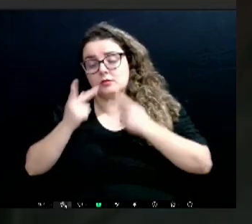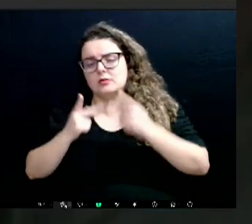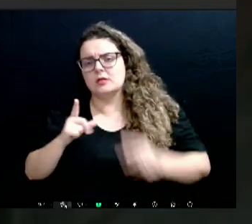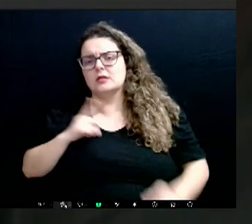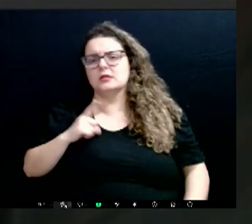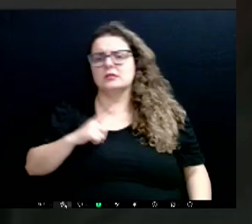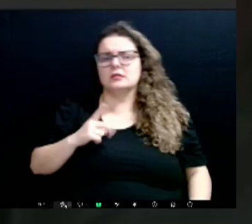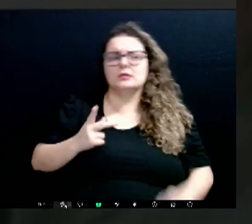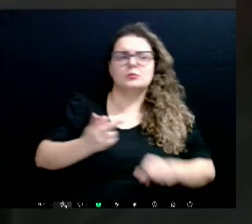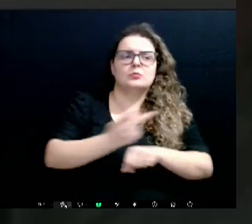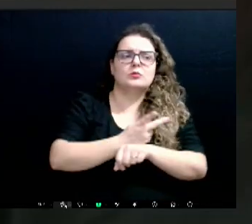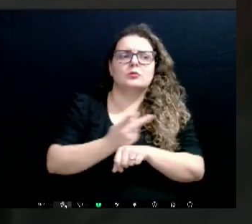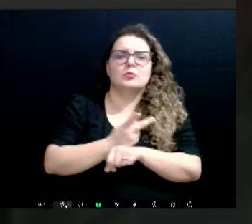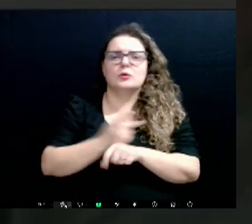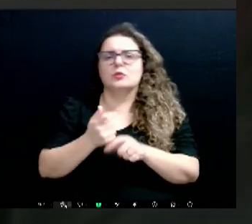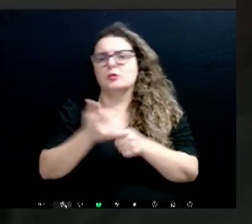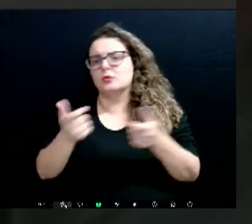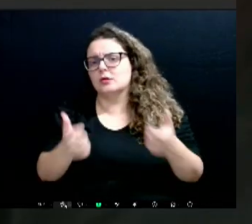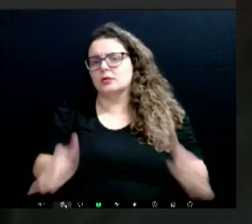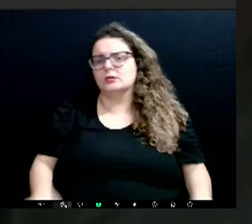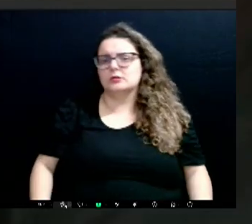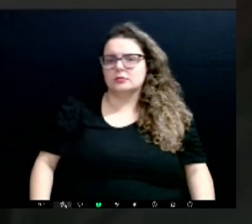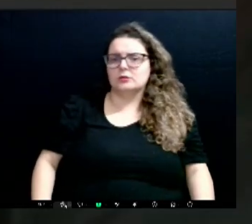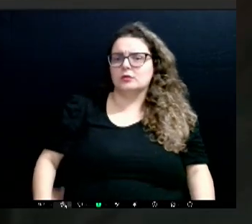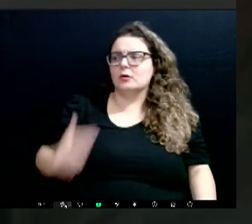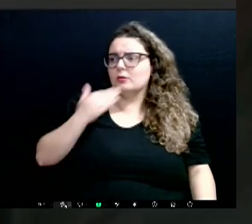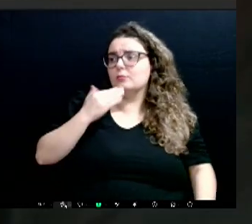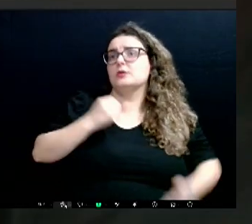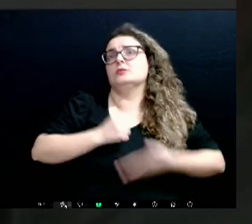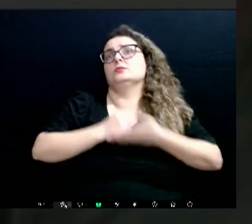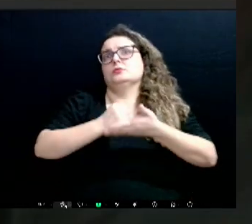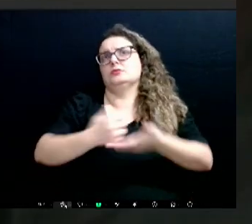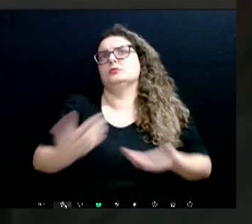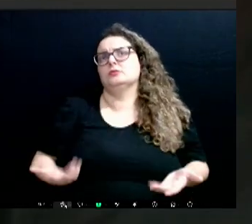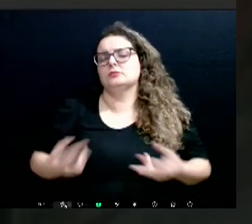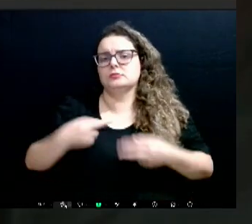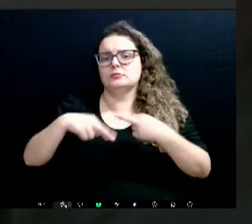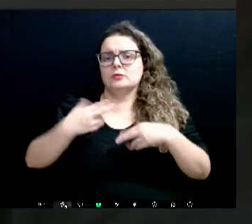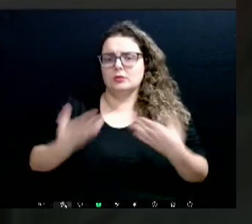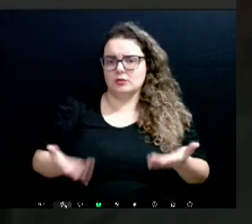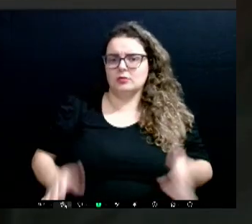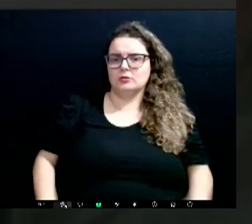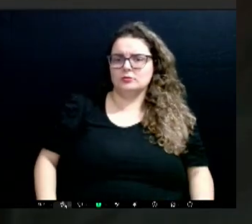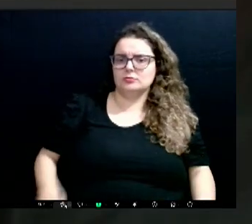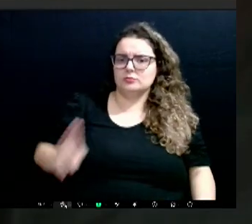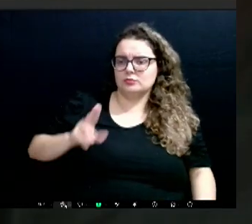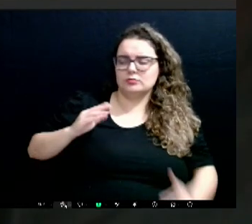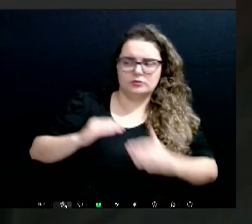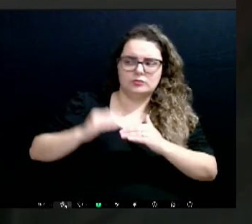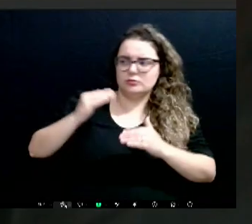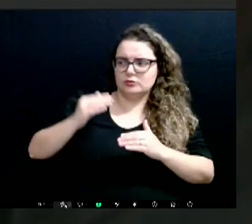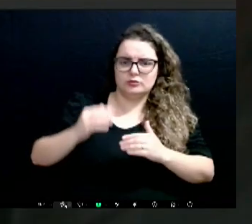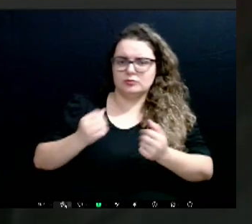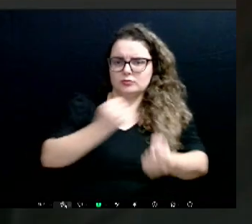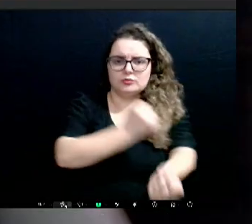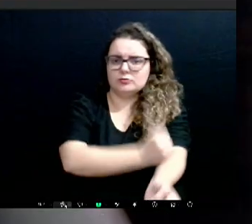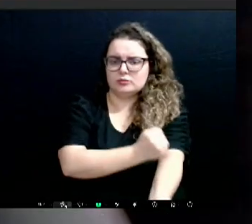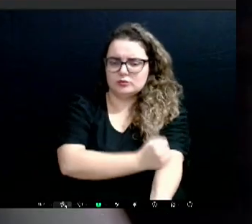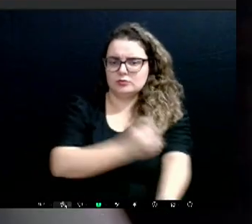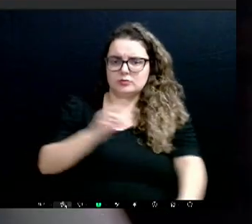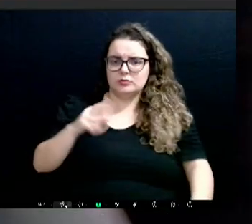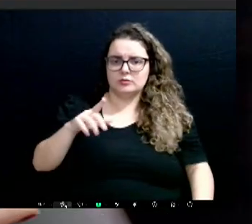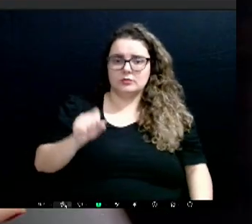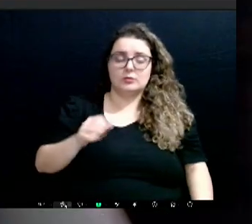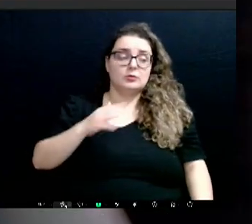busca, um pedido de socorro referente a essa questão do uso excessivo, do vício das telas? Então, no meu